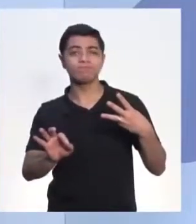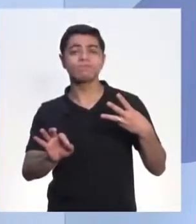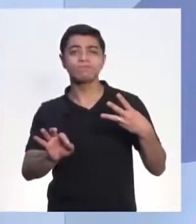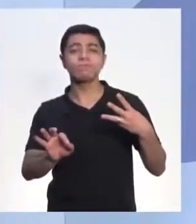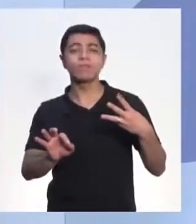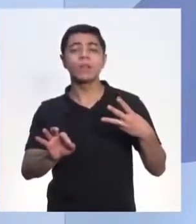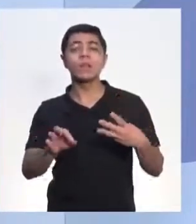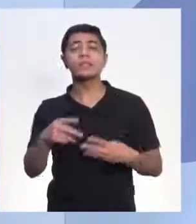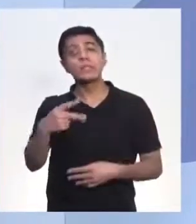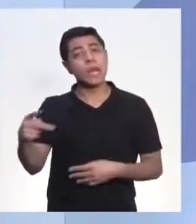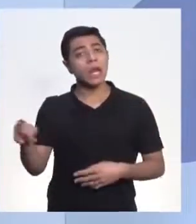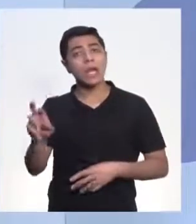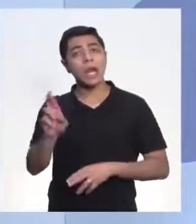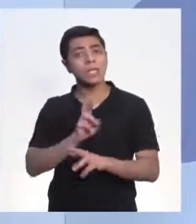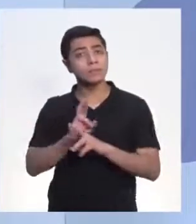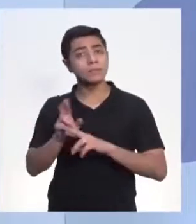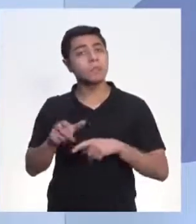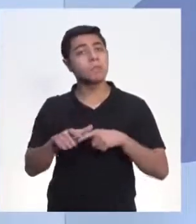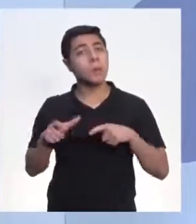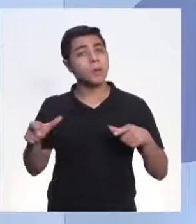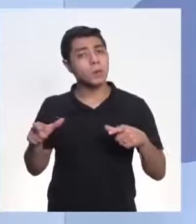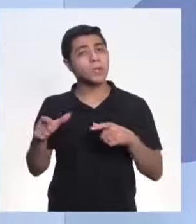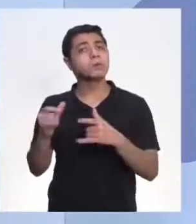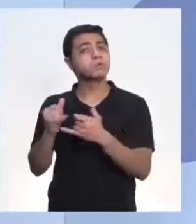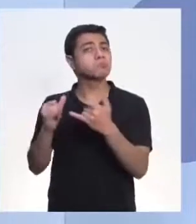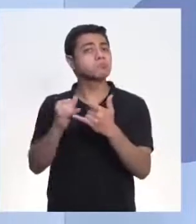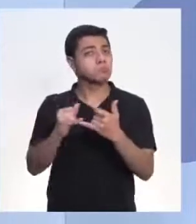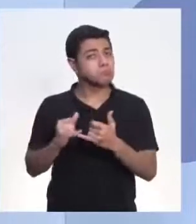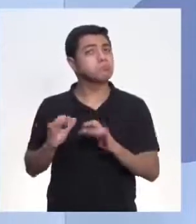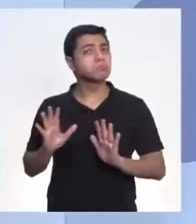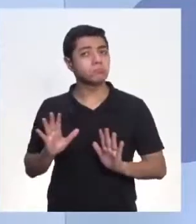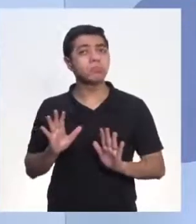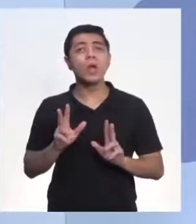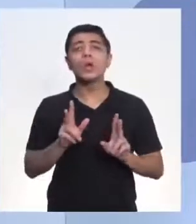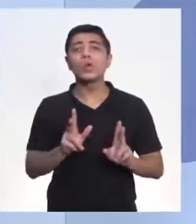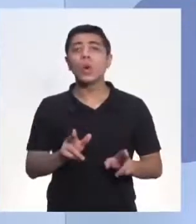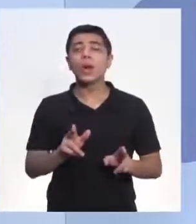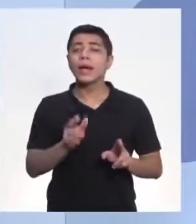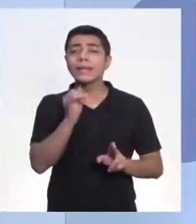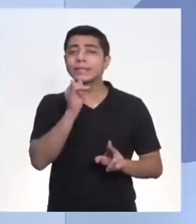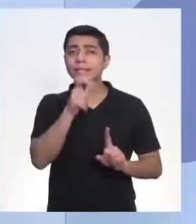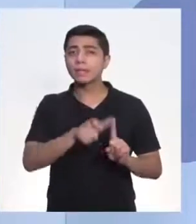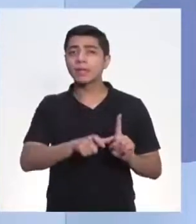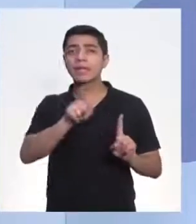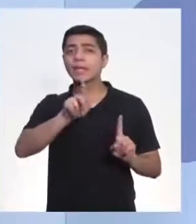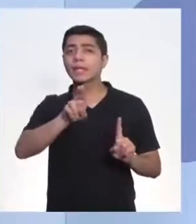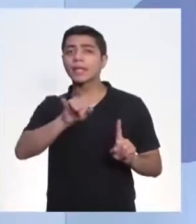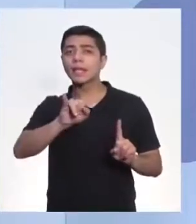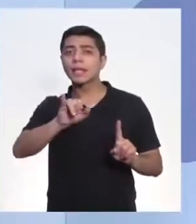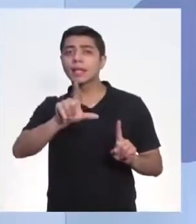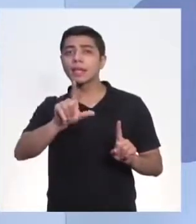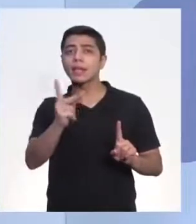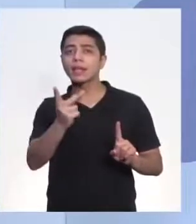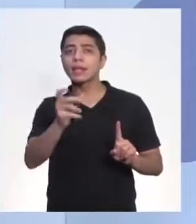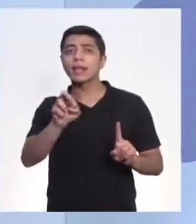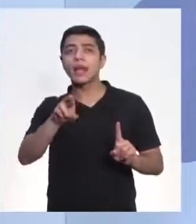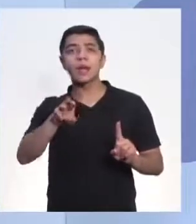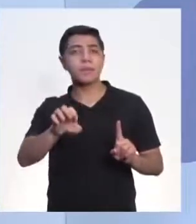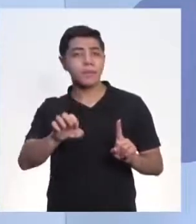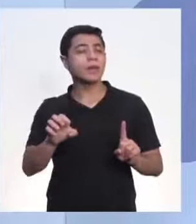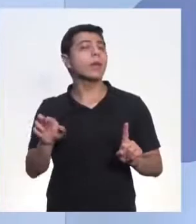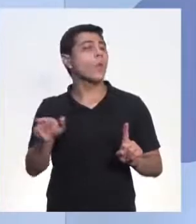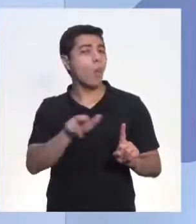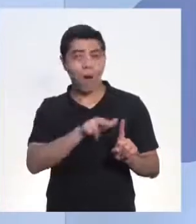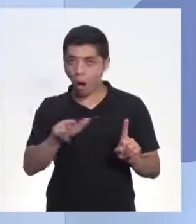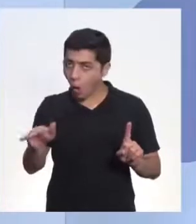das respostas foi nesse caminho. Então, por exemplo, o Guilherme colocou a mesma coisa, colocou a mesma ideia. Maria Eduarda